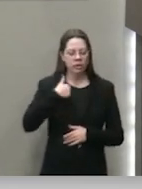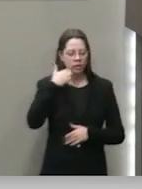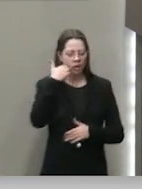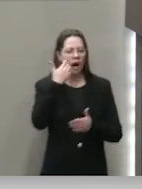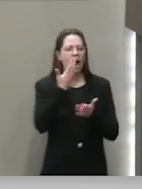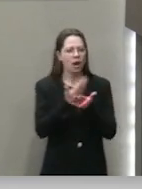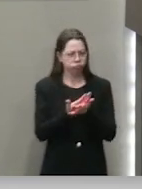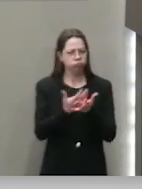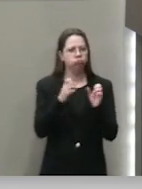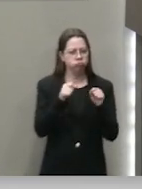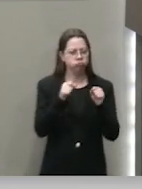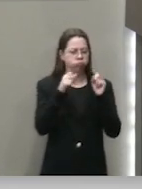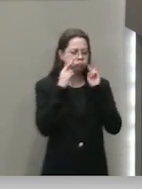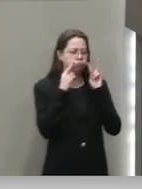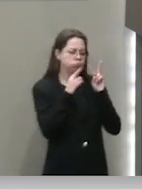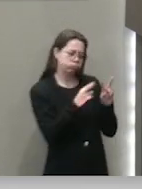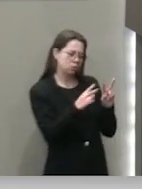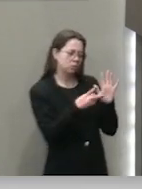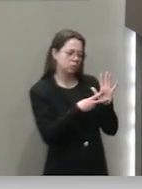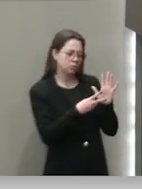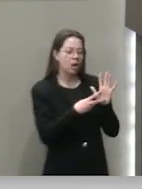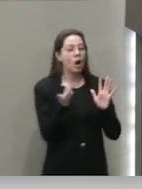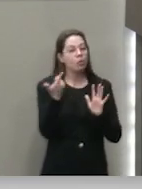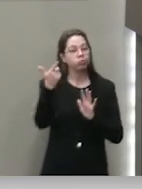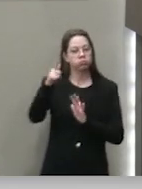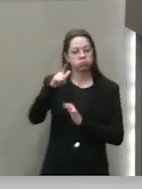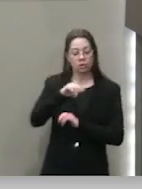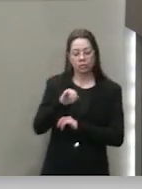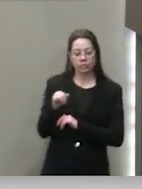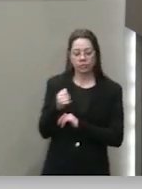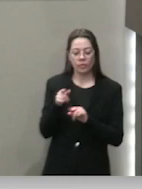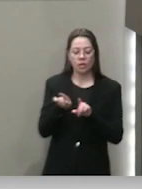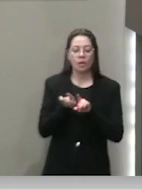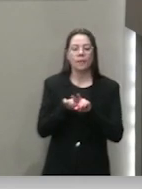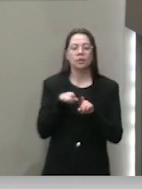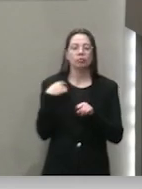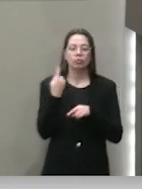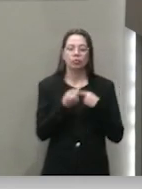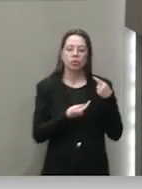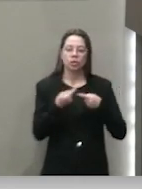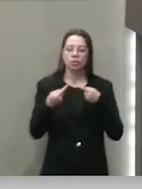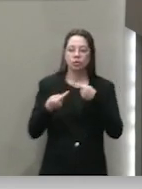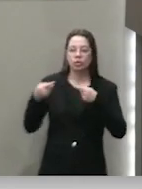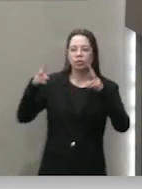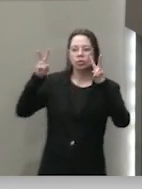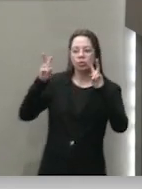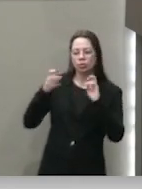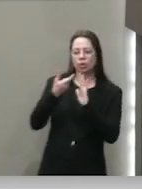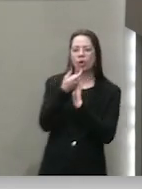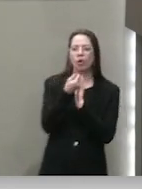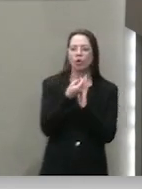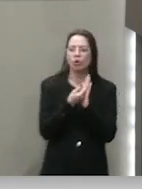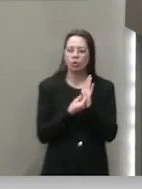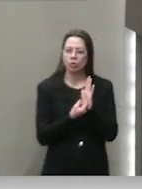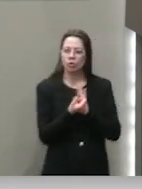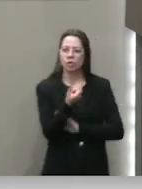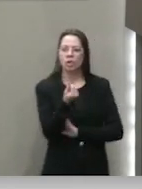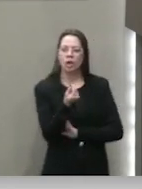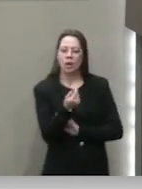que merece a nossa atenção. Em uma outra oportunidade, a gente vai discutir sobre orçamento e